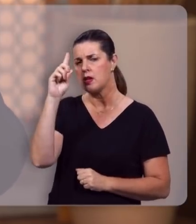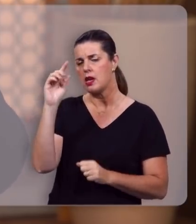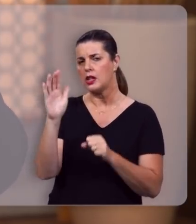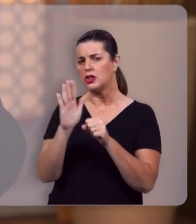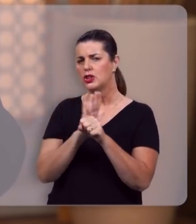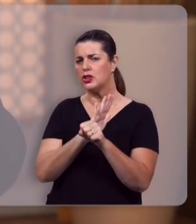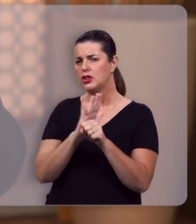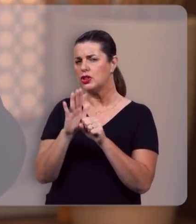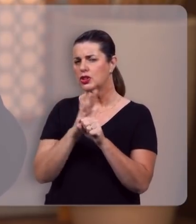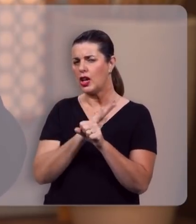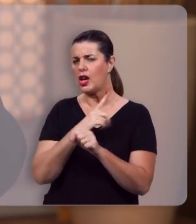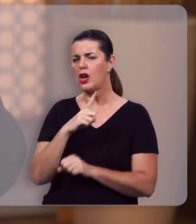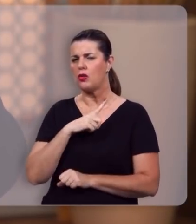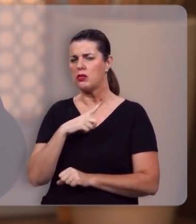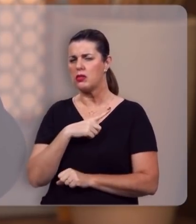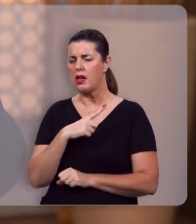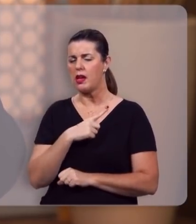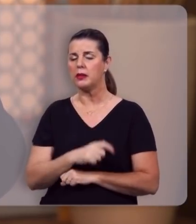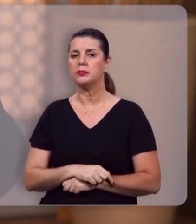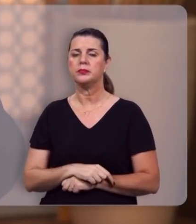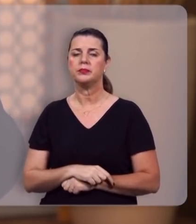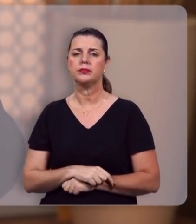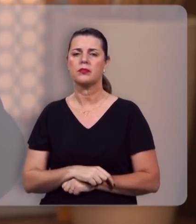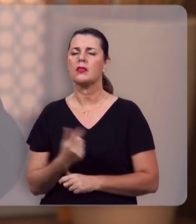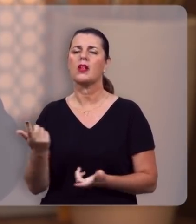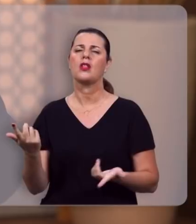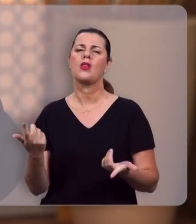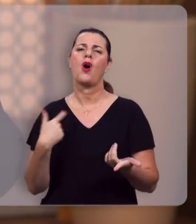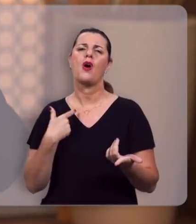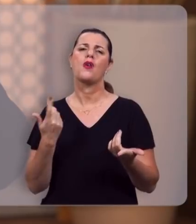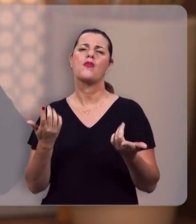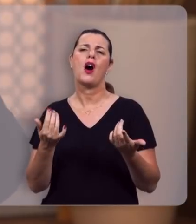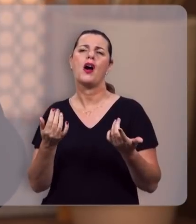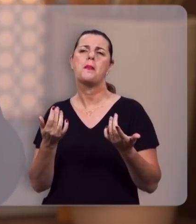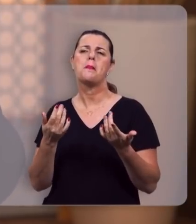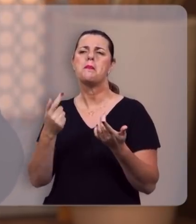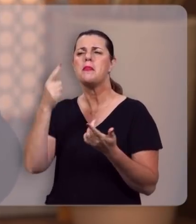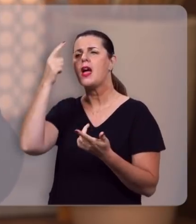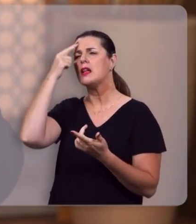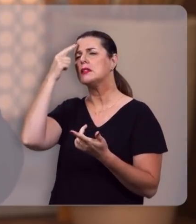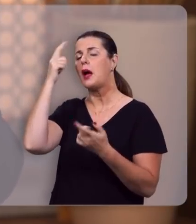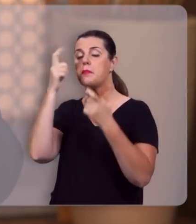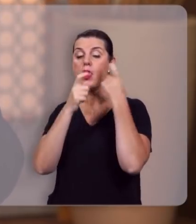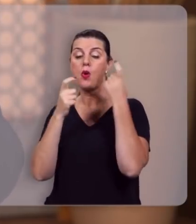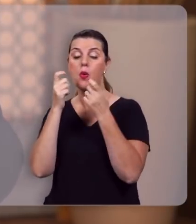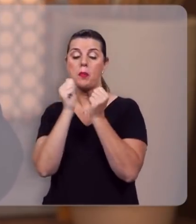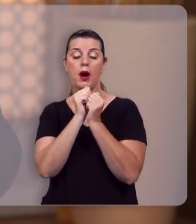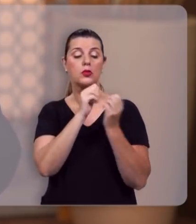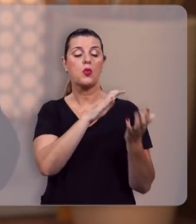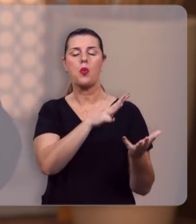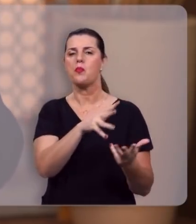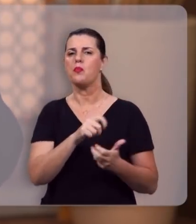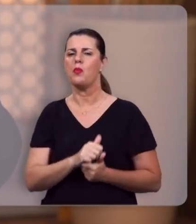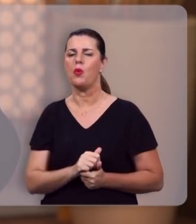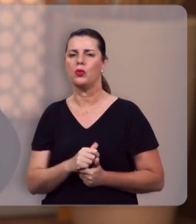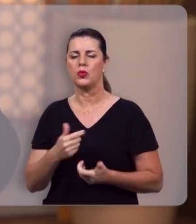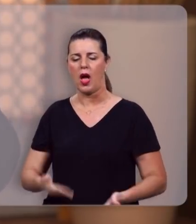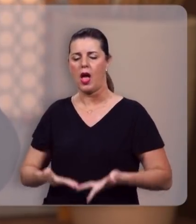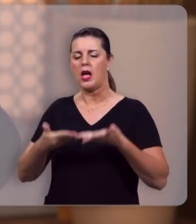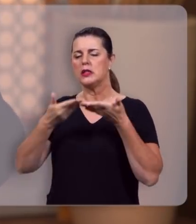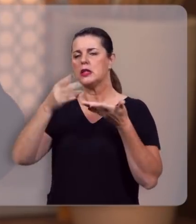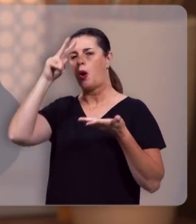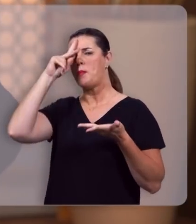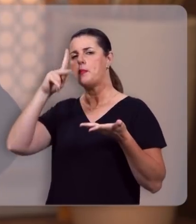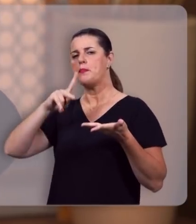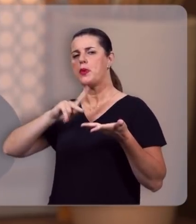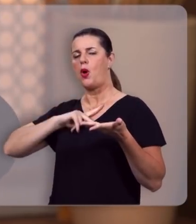da abundância, nós não vamos nos locupletar das coisas deste mundo e não vamos exaltar a nós